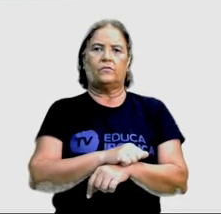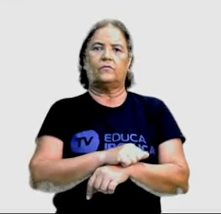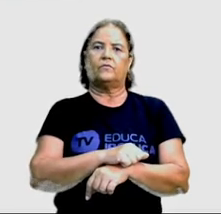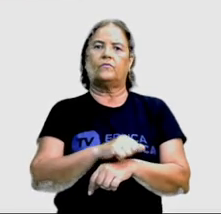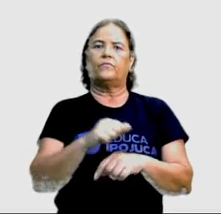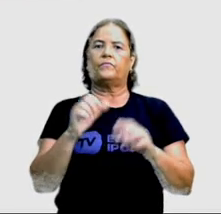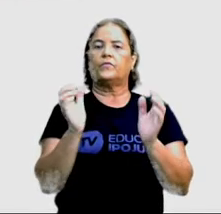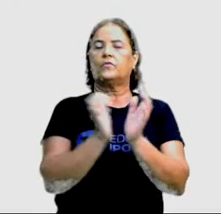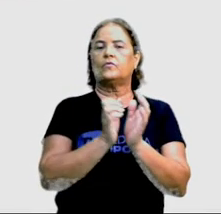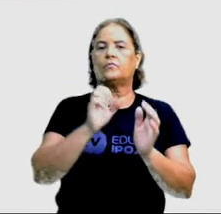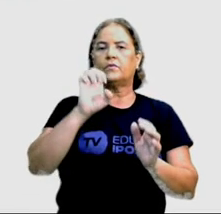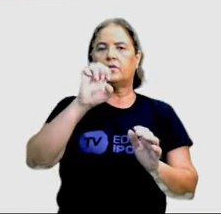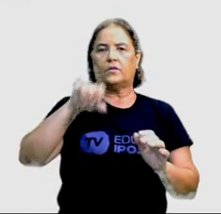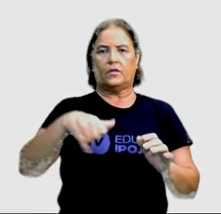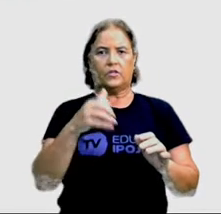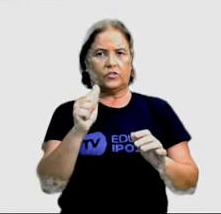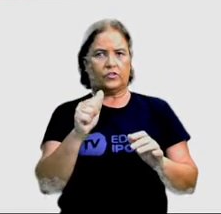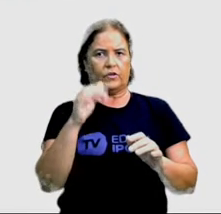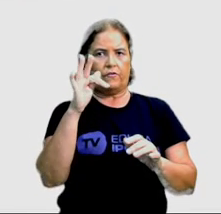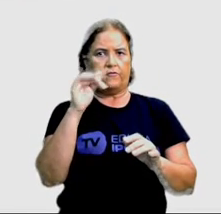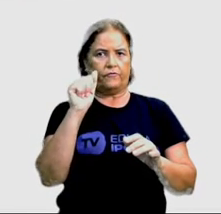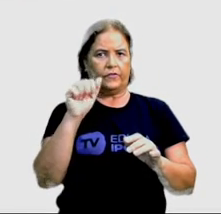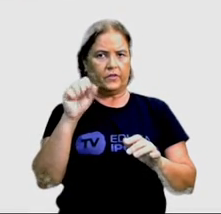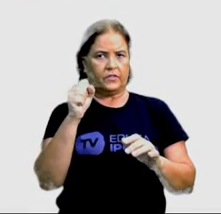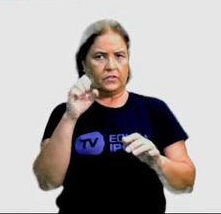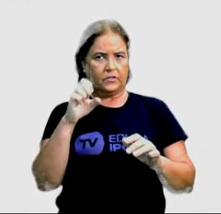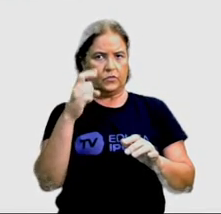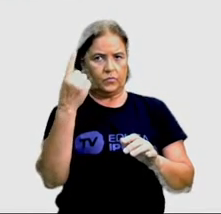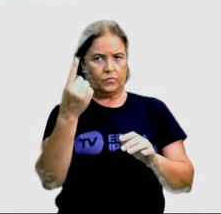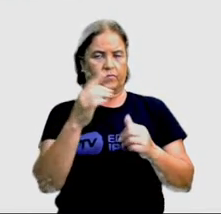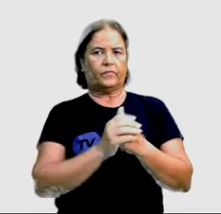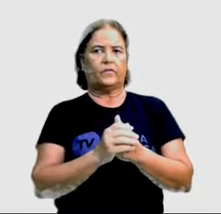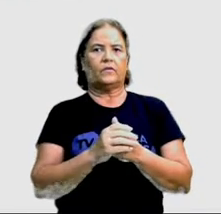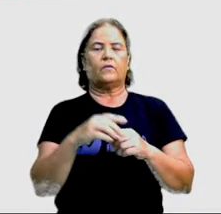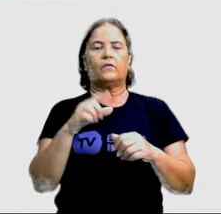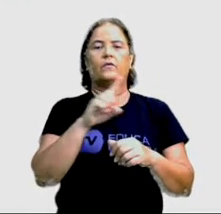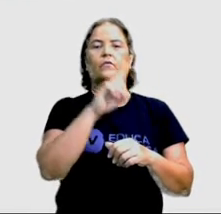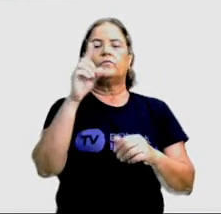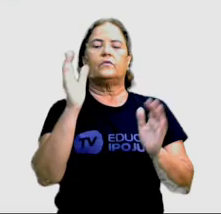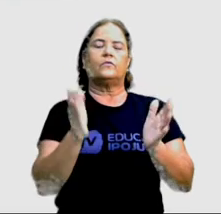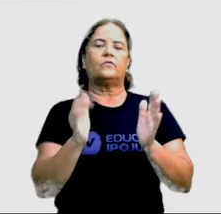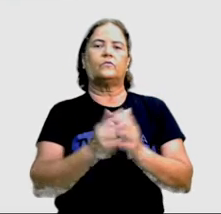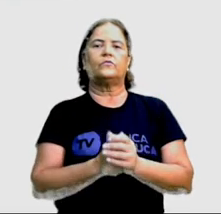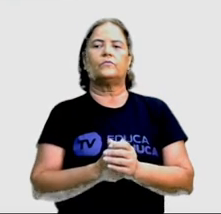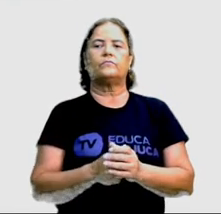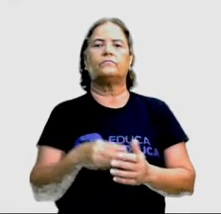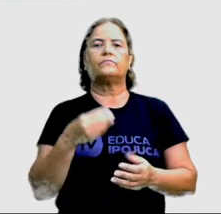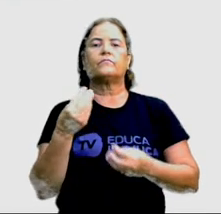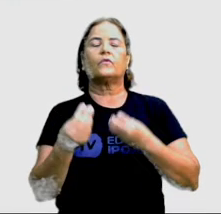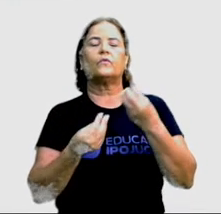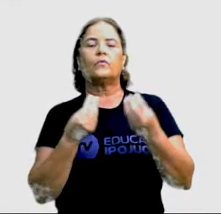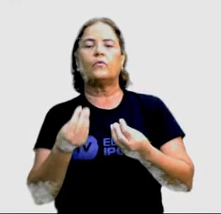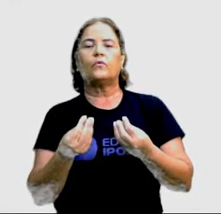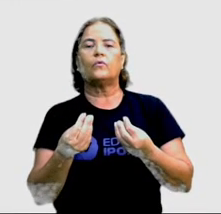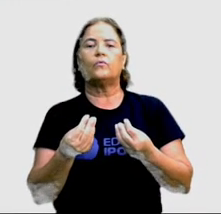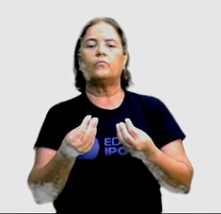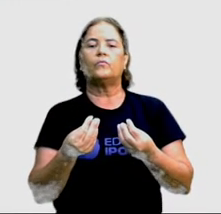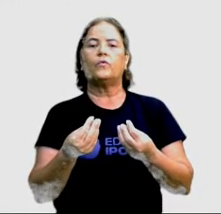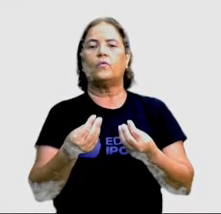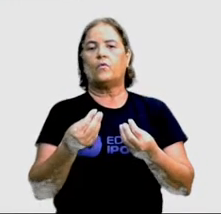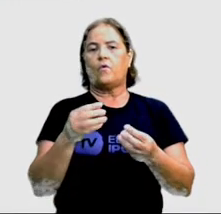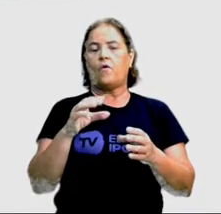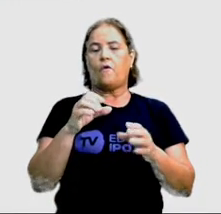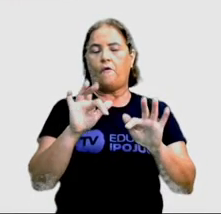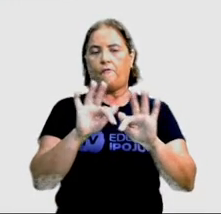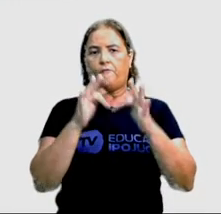fase 1 e a data de hoje. A atividade é: como é o tipo da sua família? Você vai